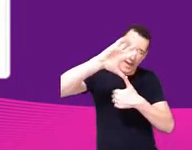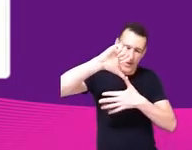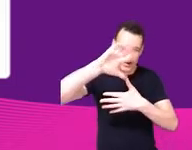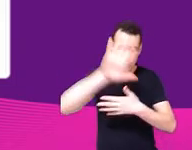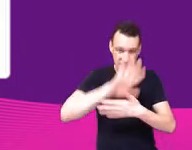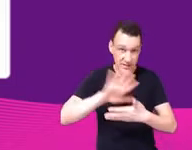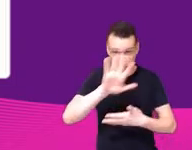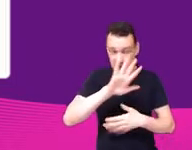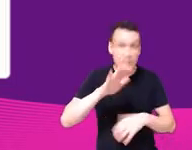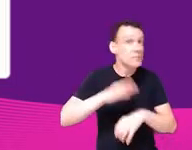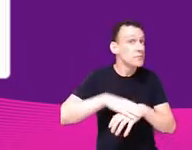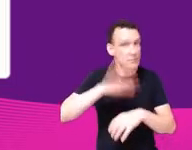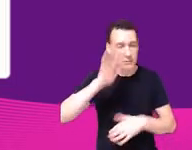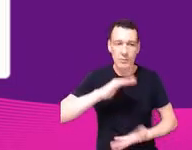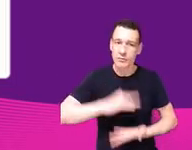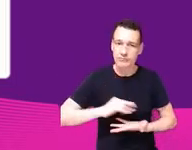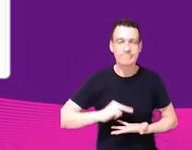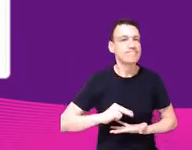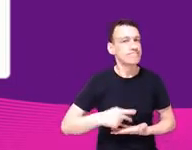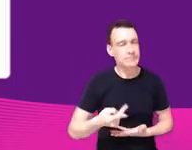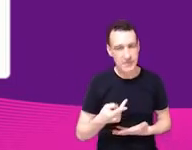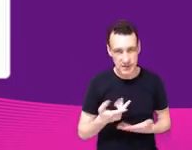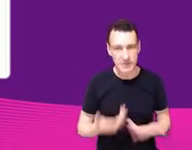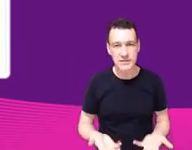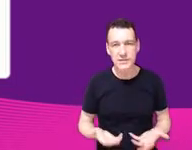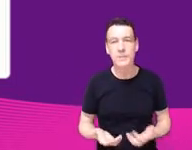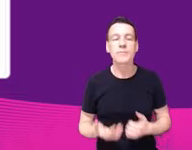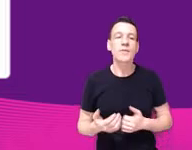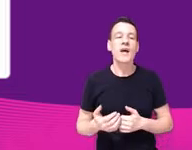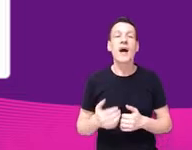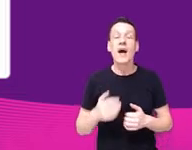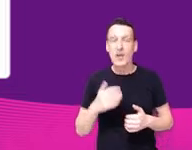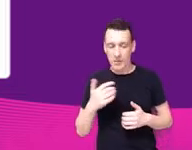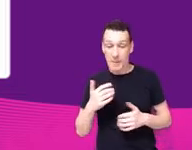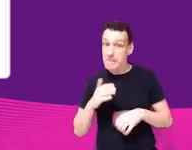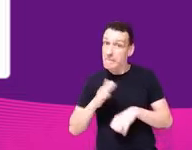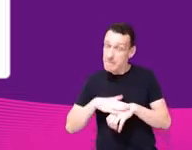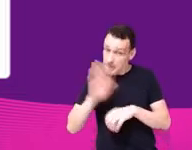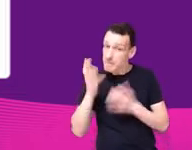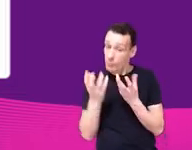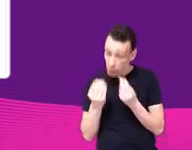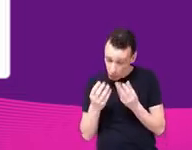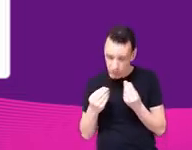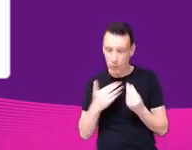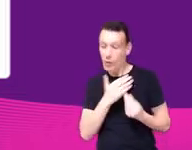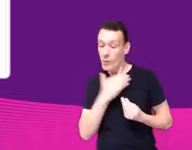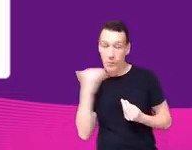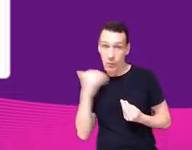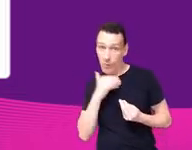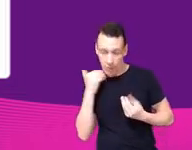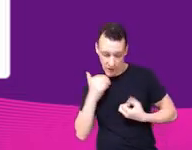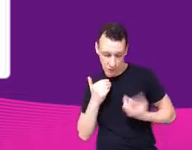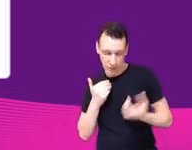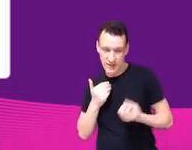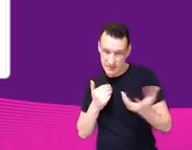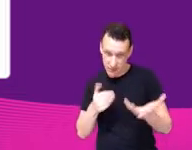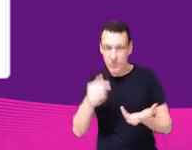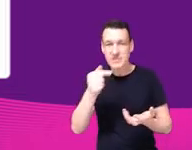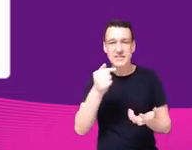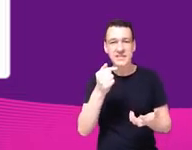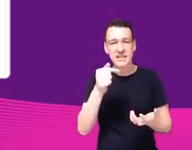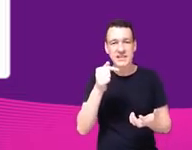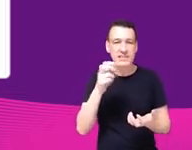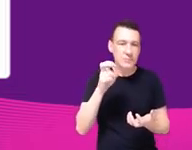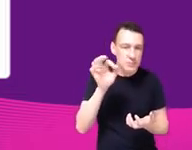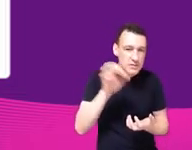né? Uma proporção grande de transplantes com doadores falecidos, 71% na América, 72% na Europa, mas